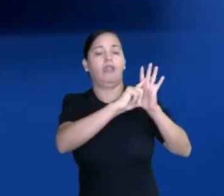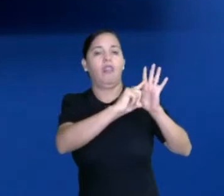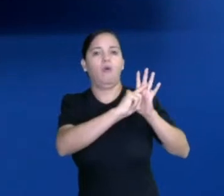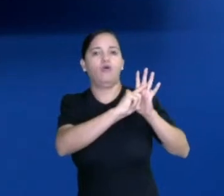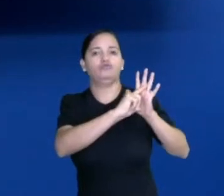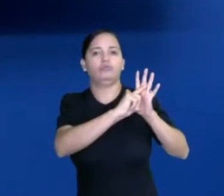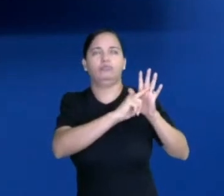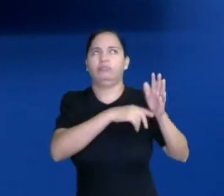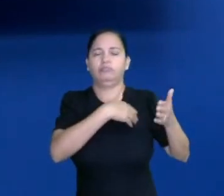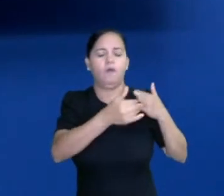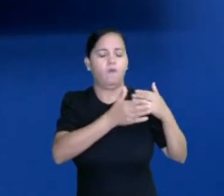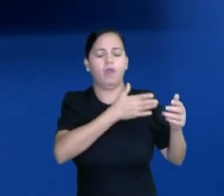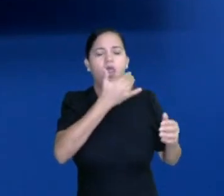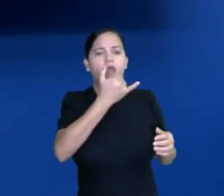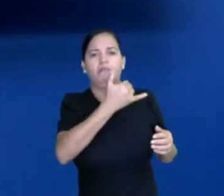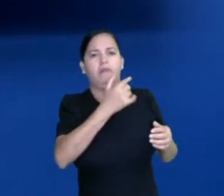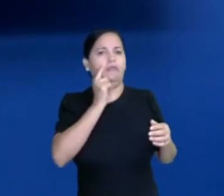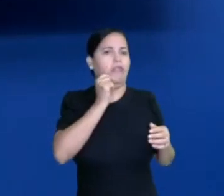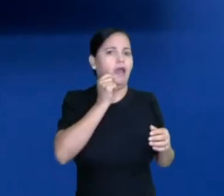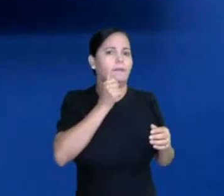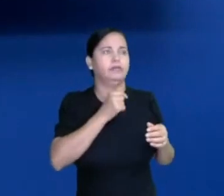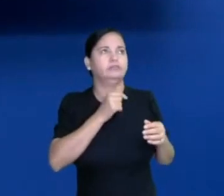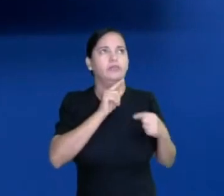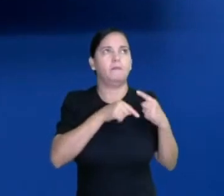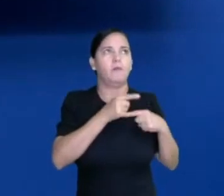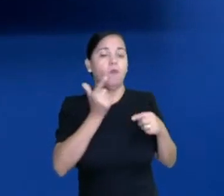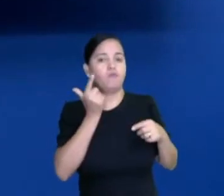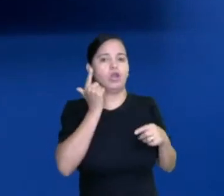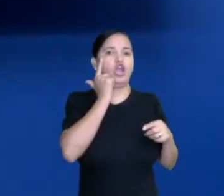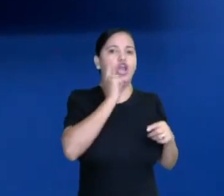de canetas, lápis, e ganhei mais